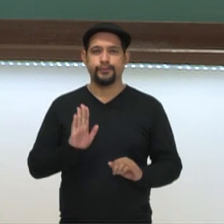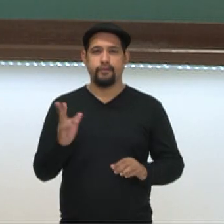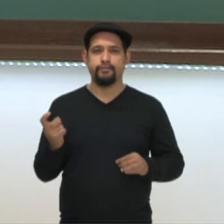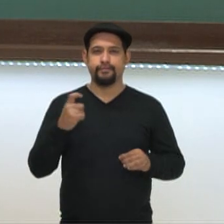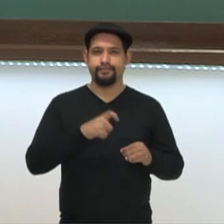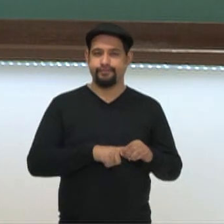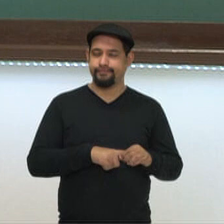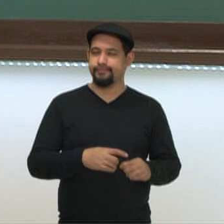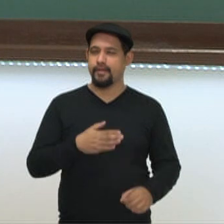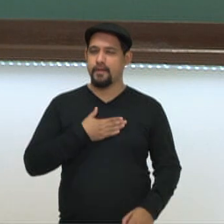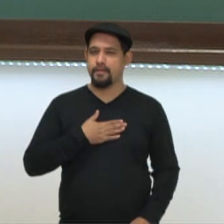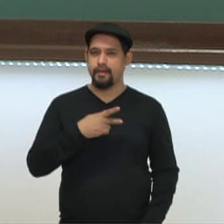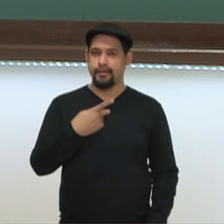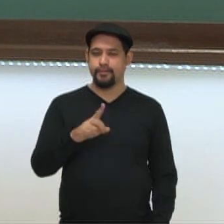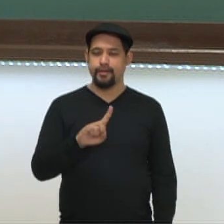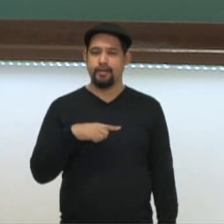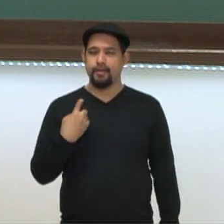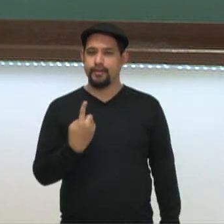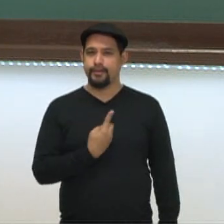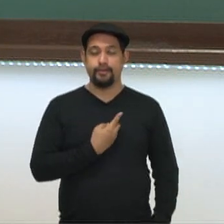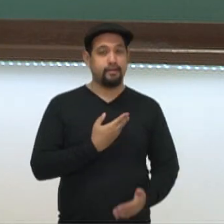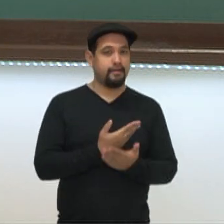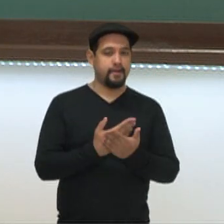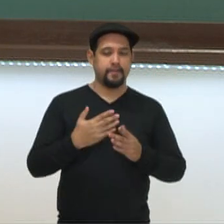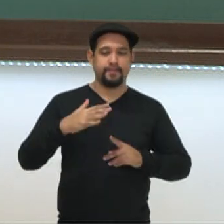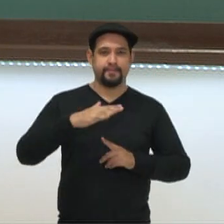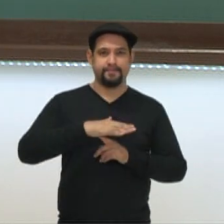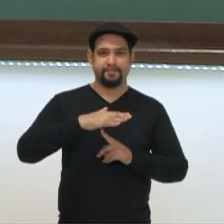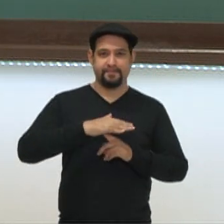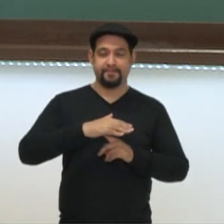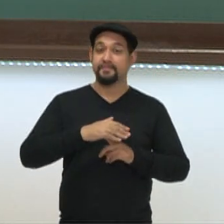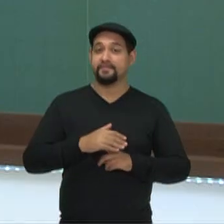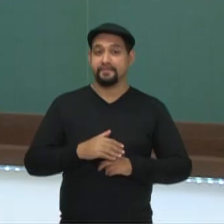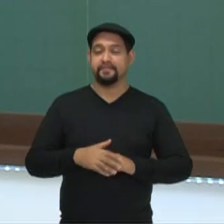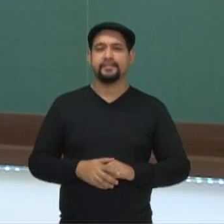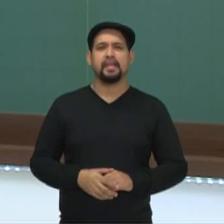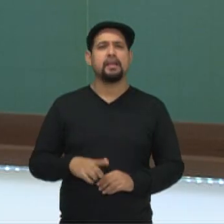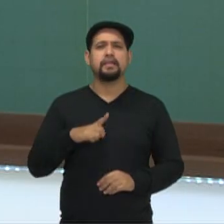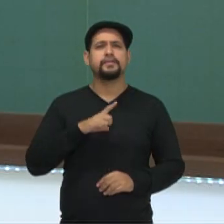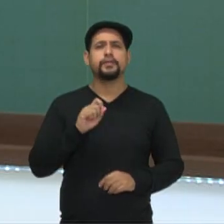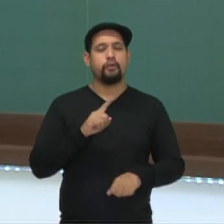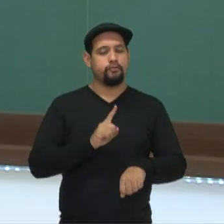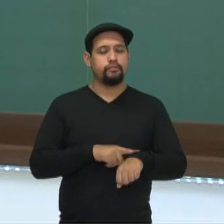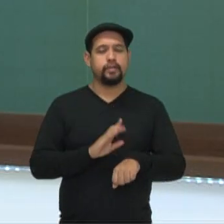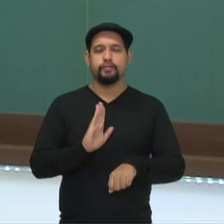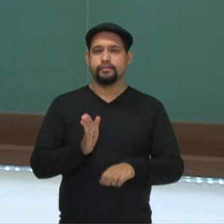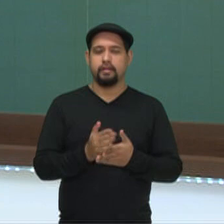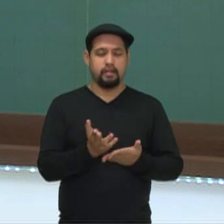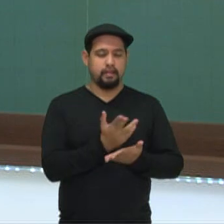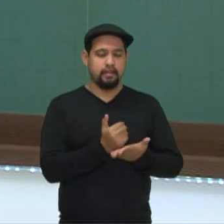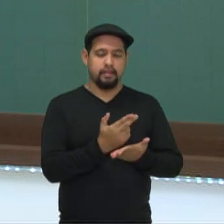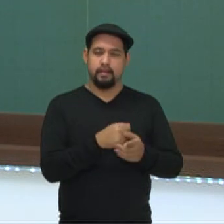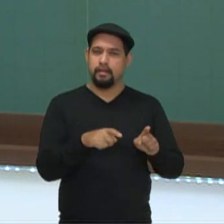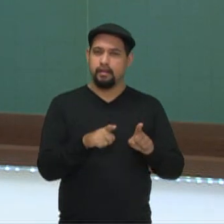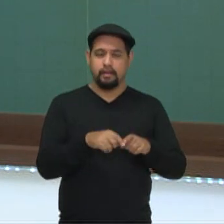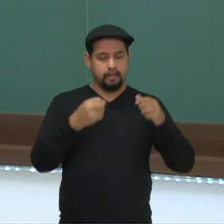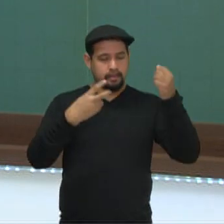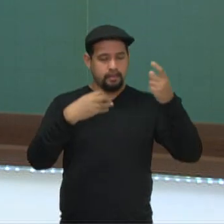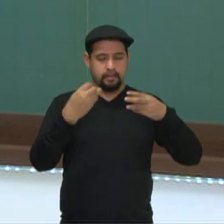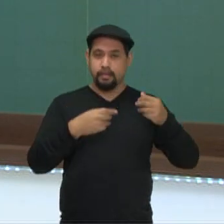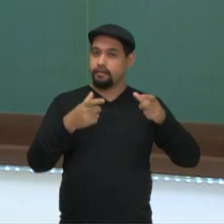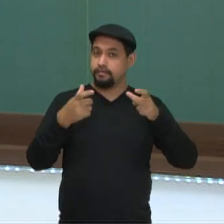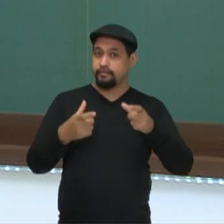Voltamos com a minha, com a sua, com a nossa aula Paraná. E vocês tiveram um tempinho para desenhar ou escrever sobre um lugar